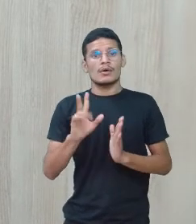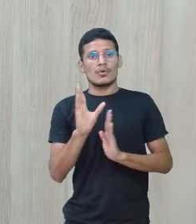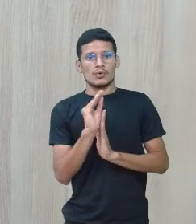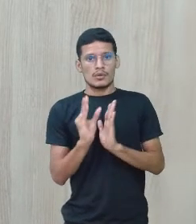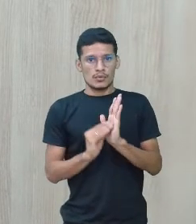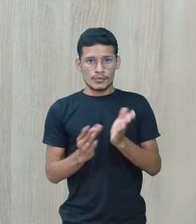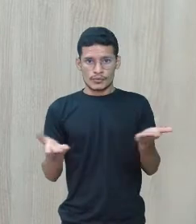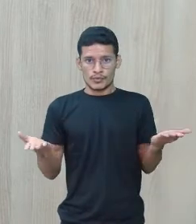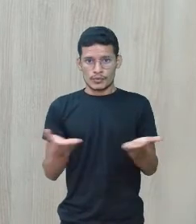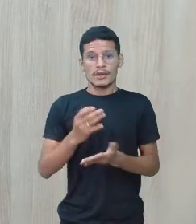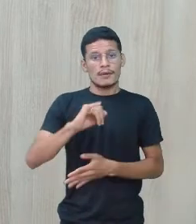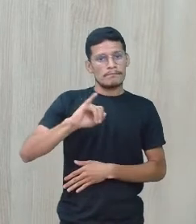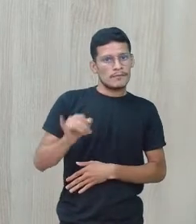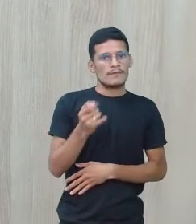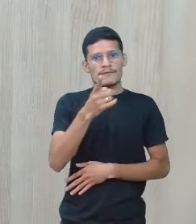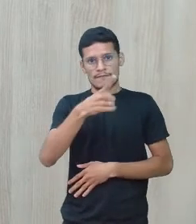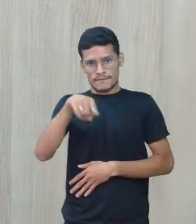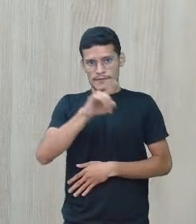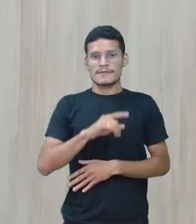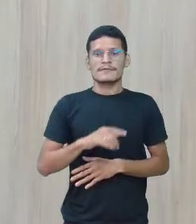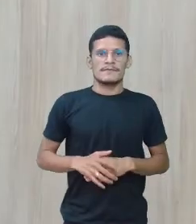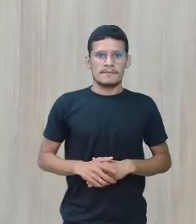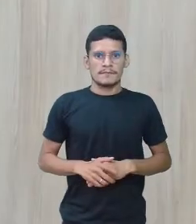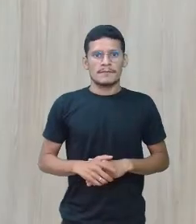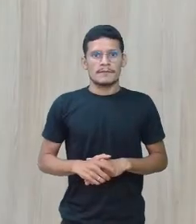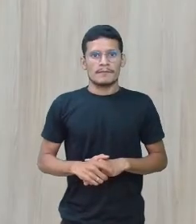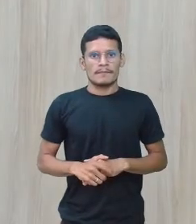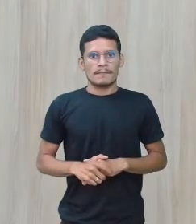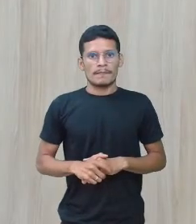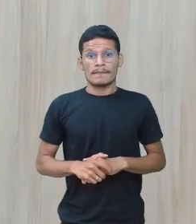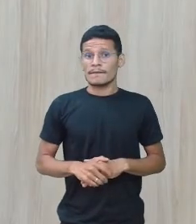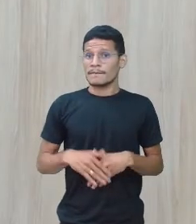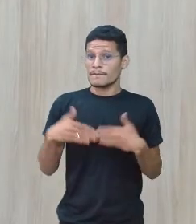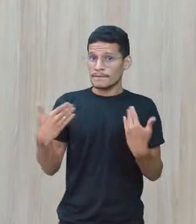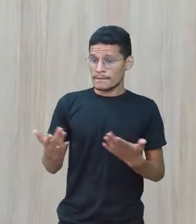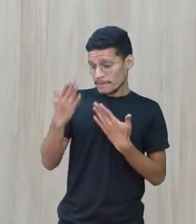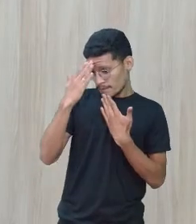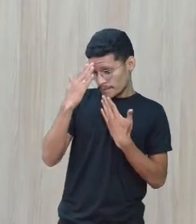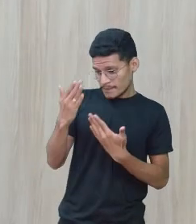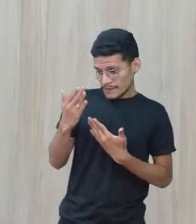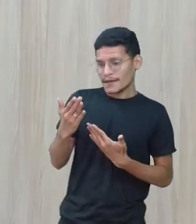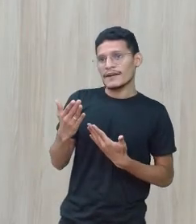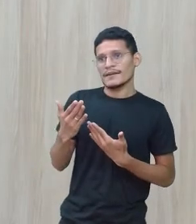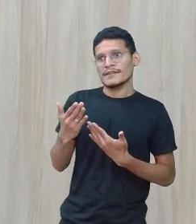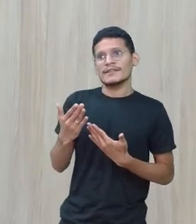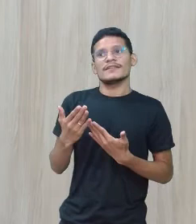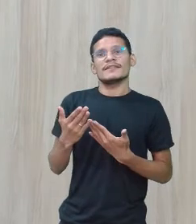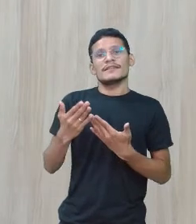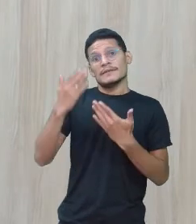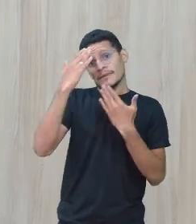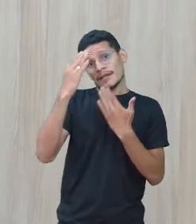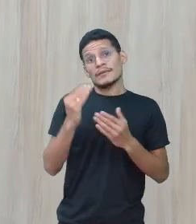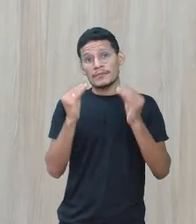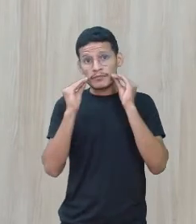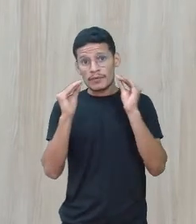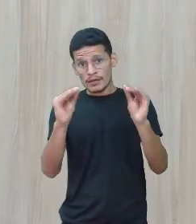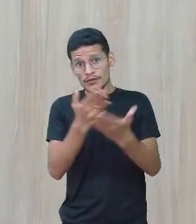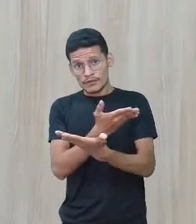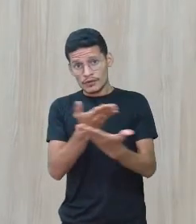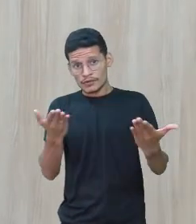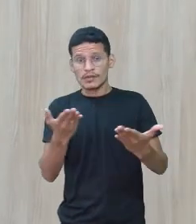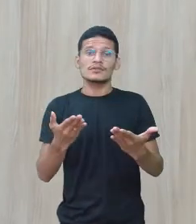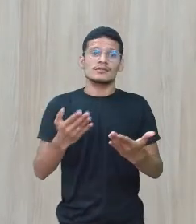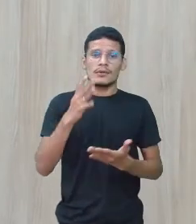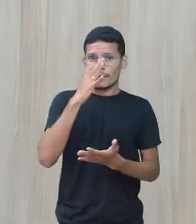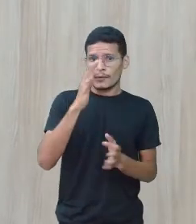conteúdo. Aproveitem, pessoal. Ah, professora Adri, obrigada, né? Um beijo para todos que estão